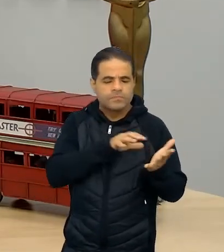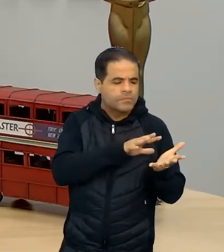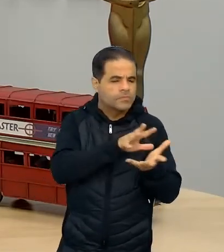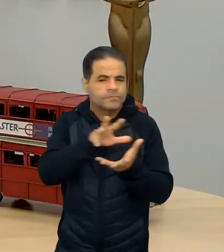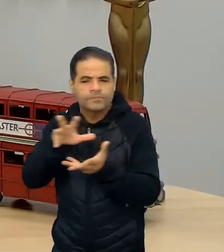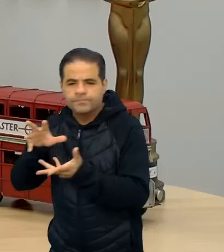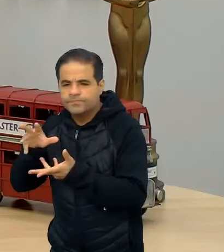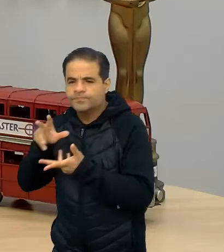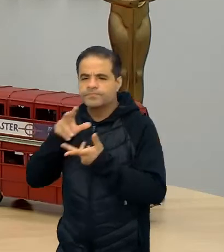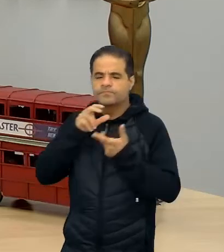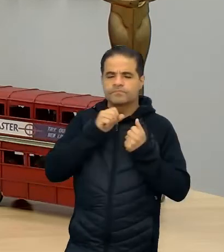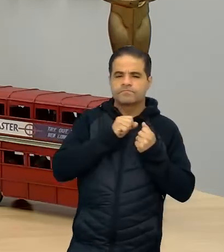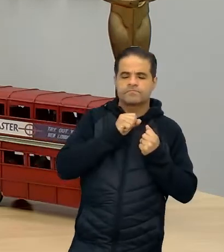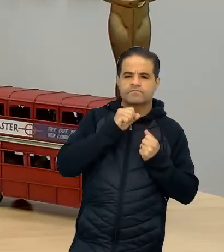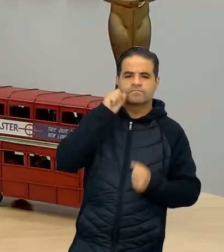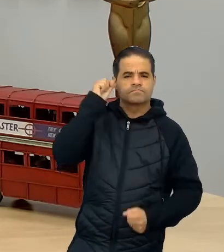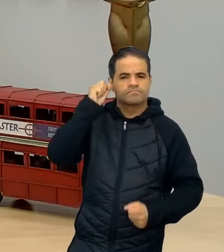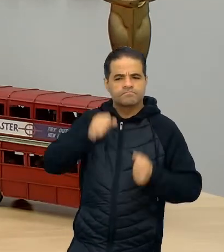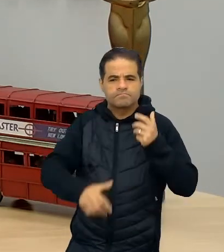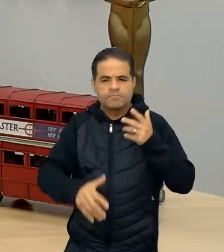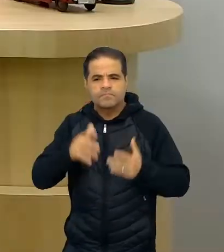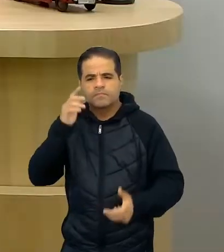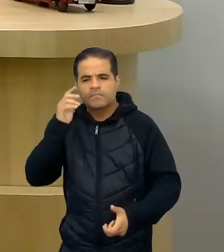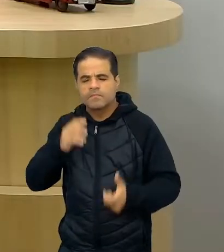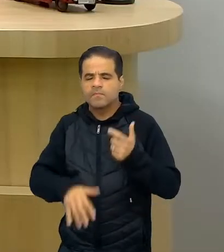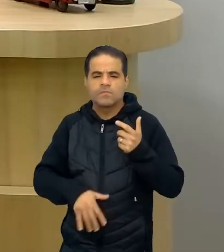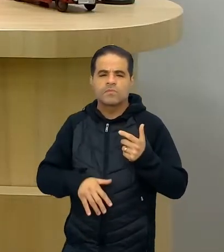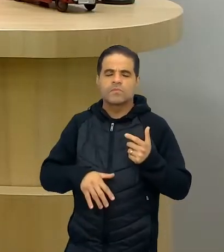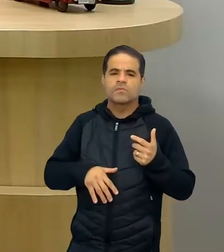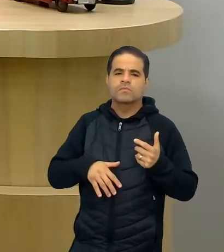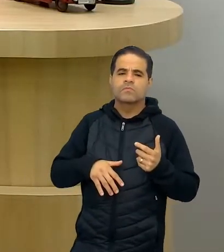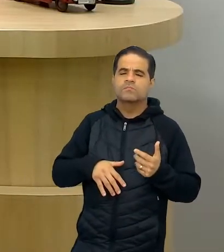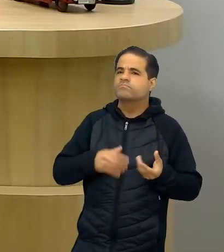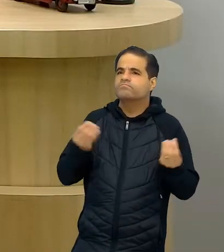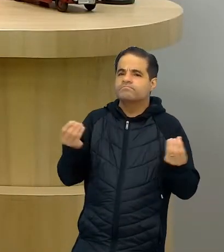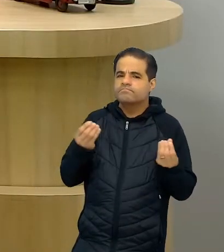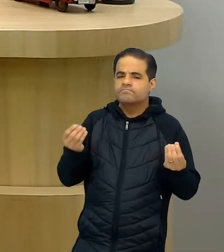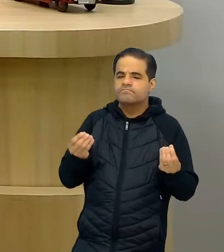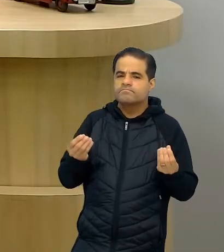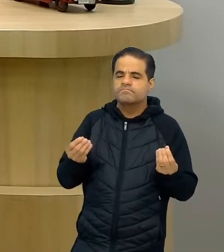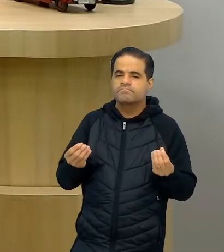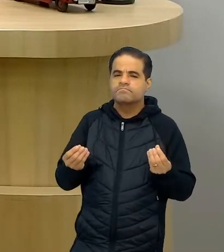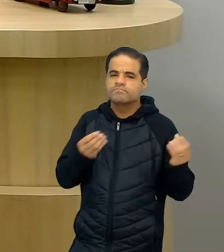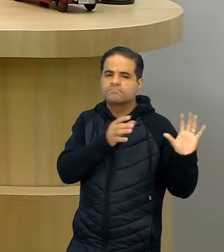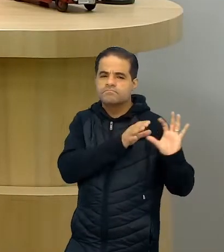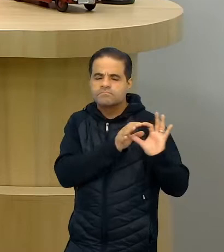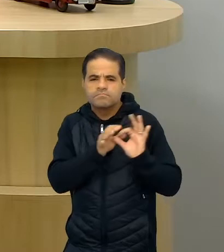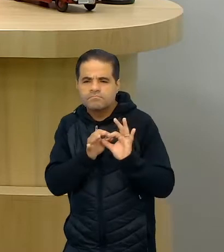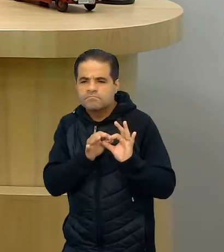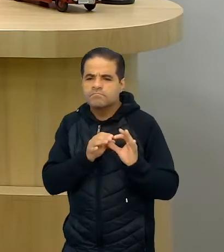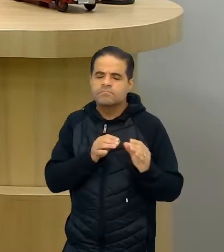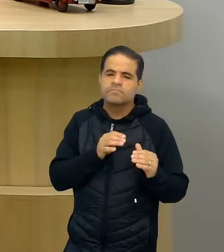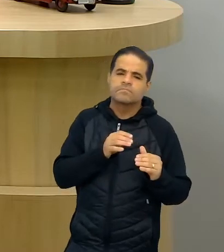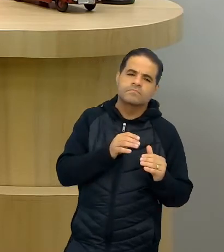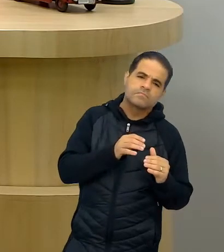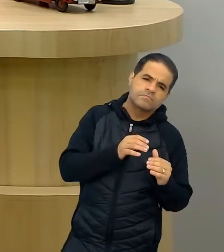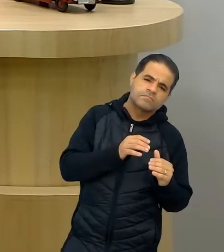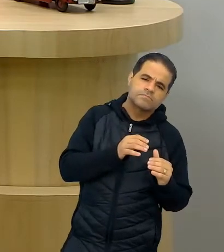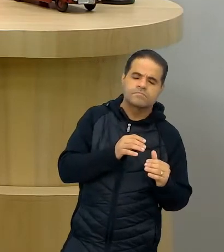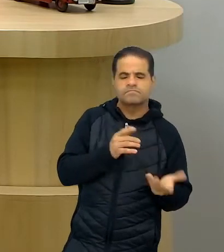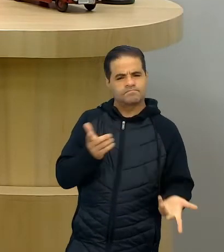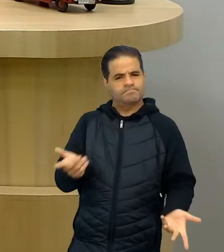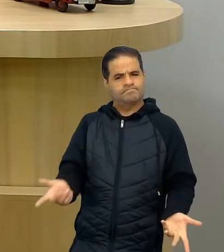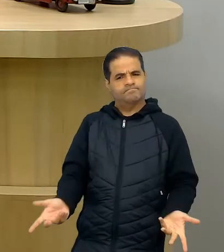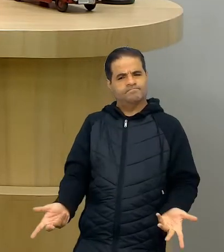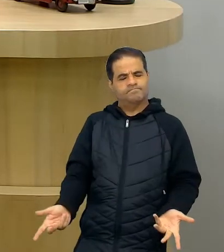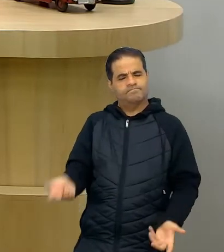ar aí? mesmo. As atletas no ar ou os atletas, né? Inclusive na argola. Na argola. Na argola, E aí o você musculinho